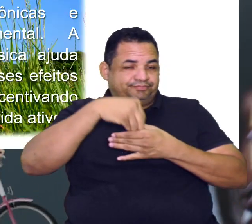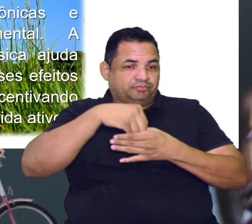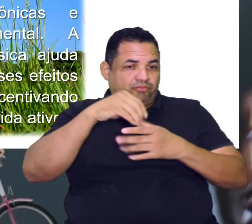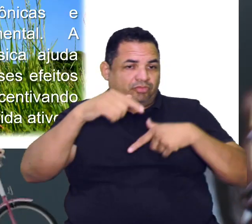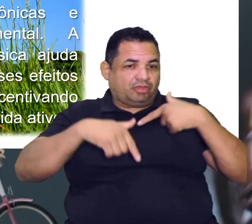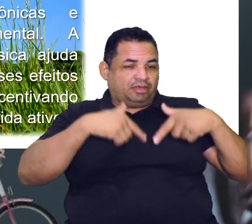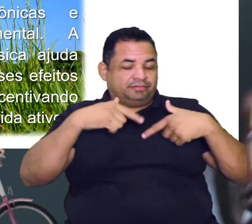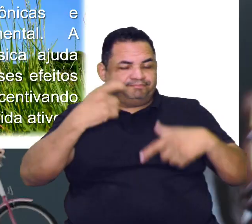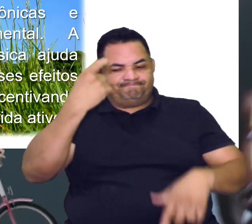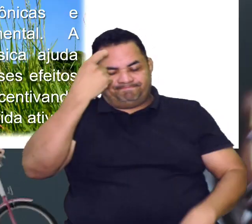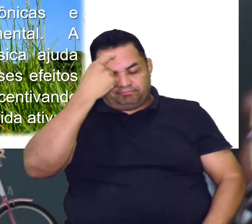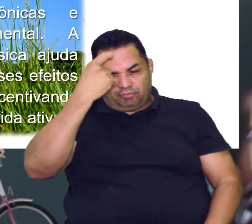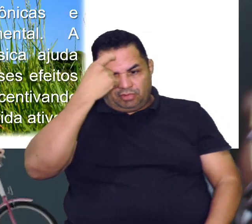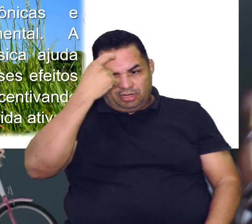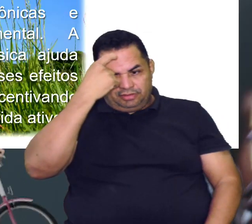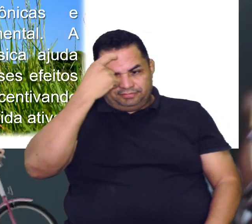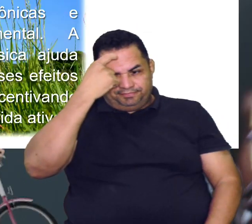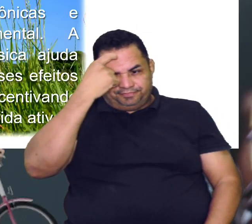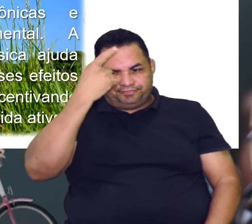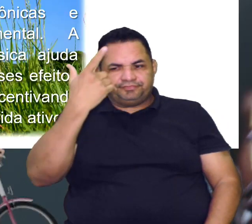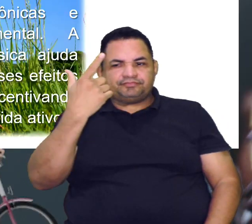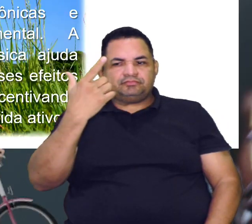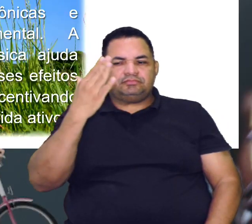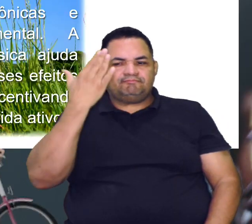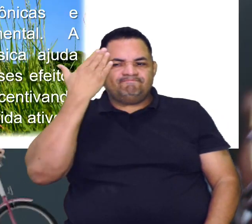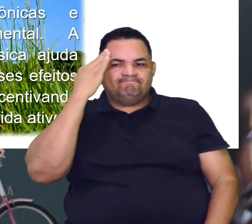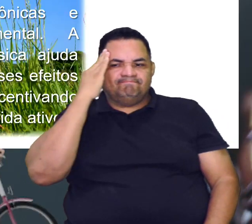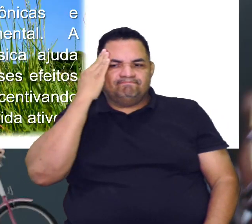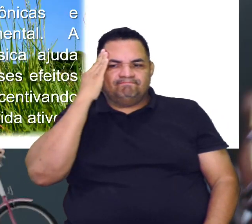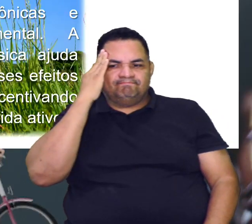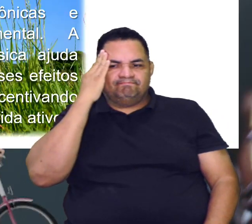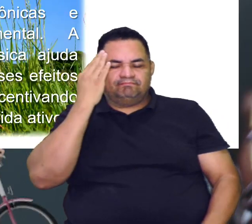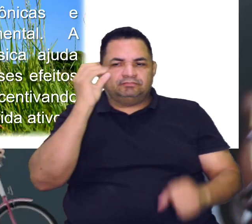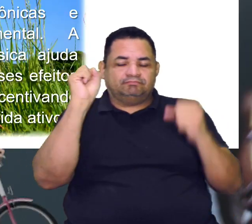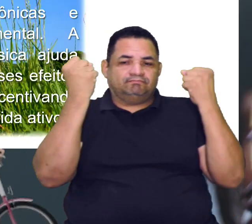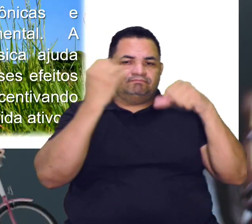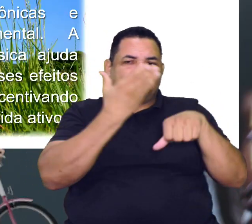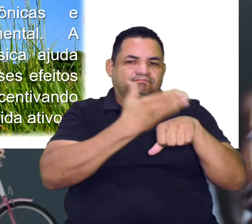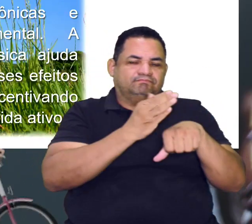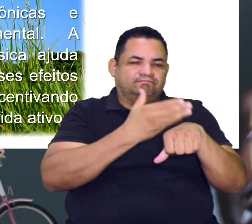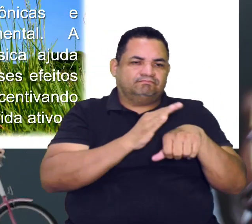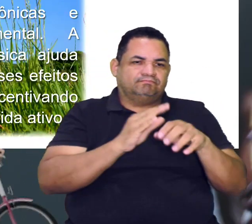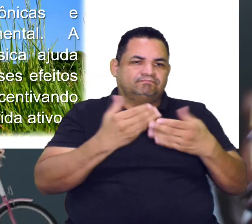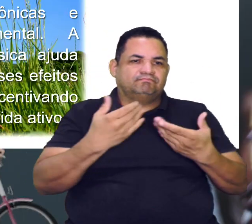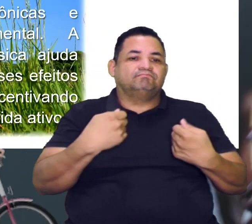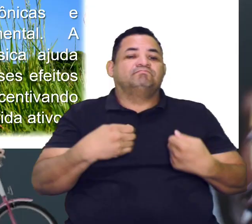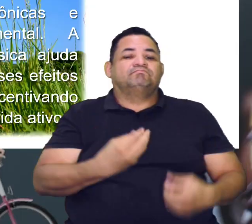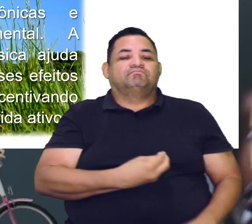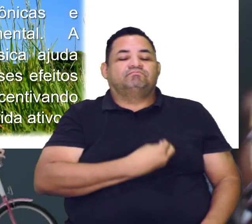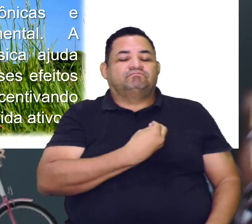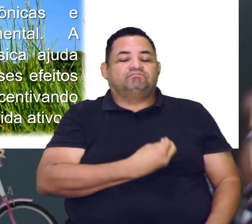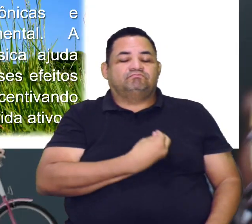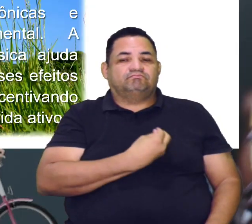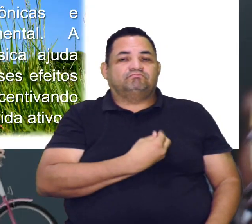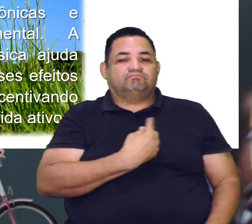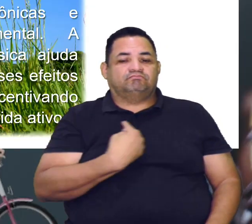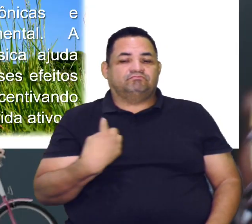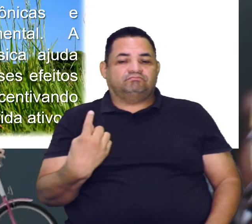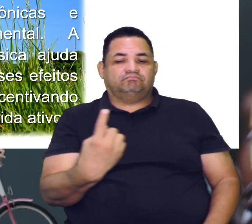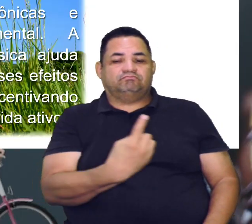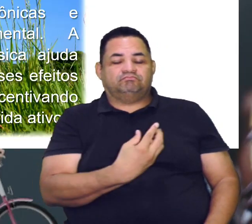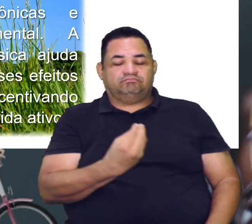gente trabalha essa consciência de entender que o exercício físico precisa estar presente no nosso dia a